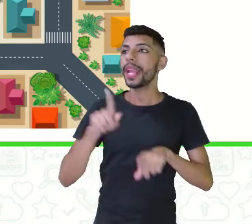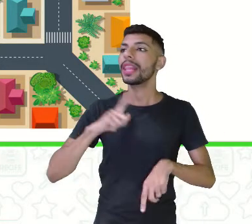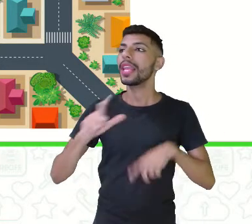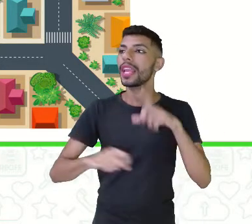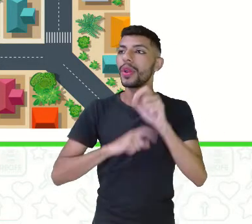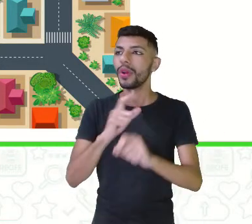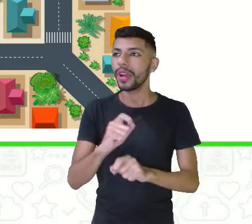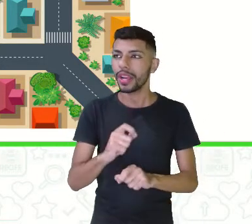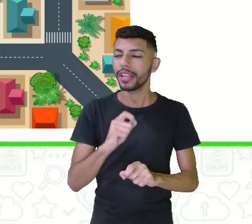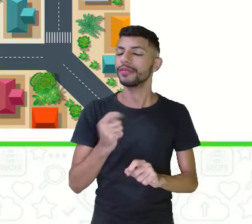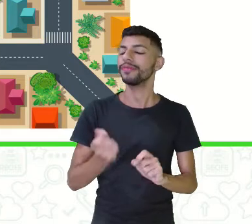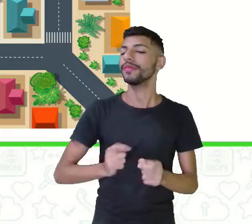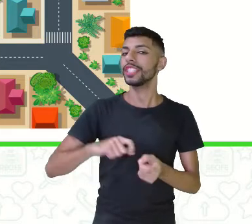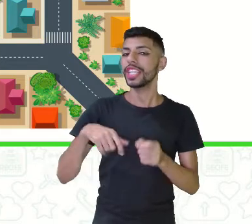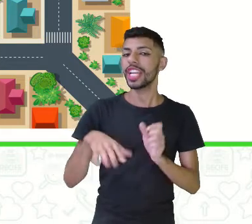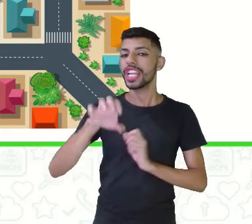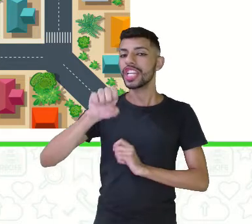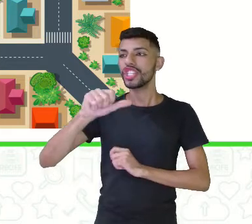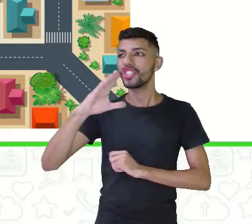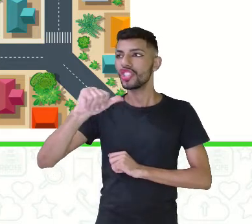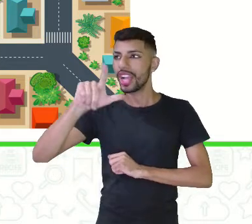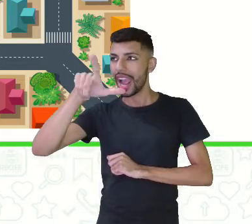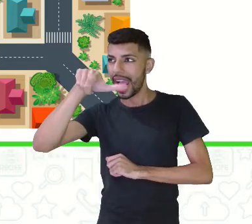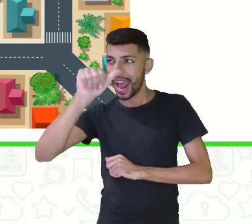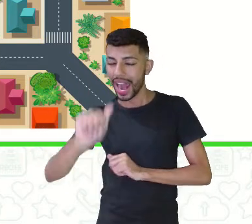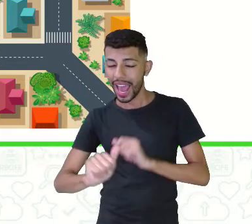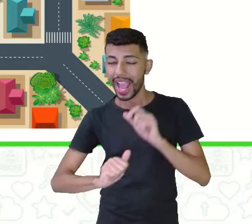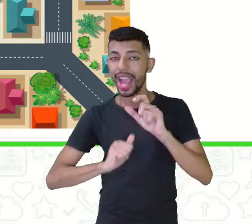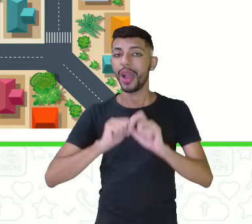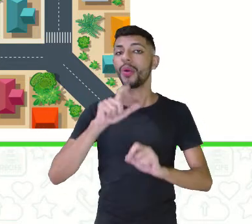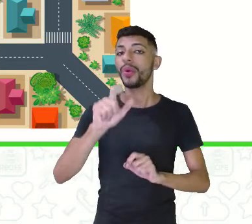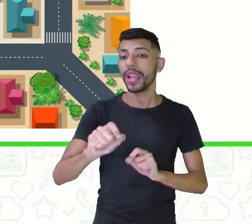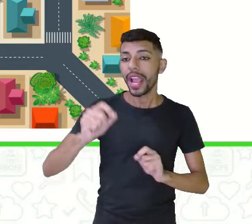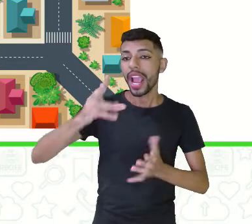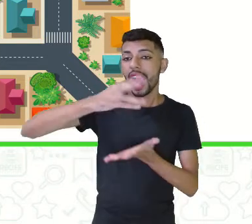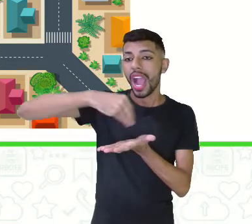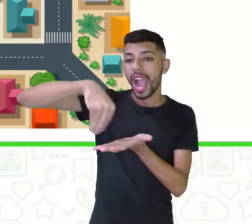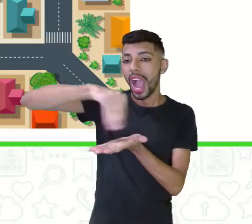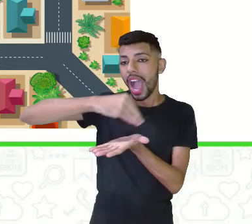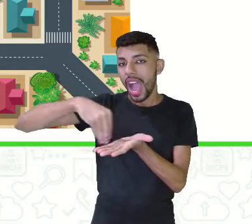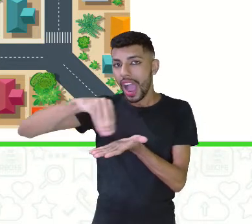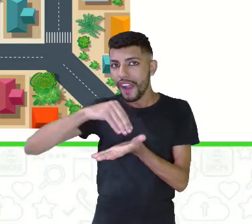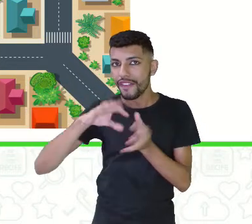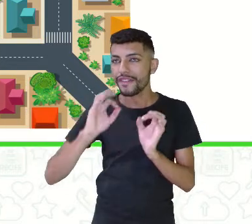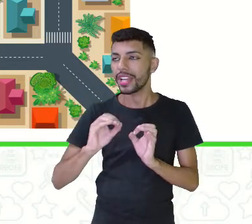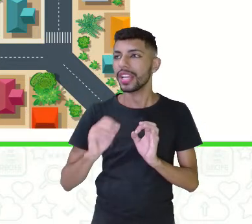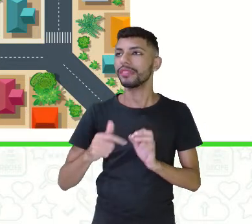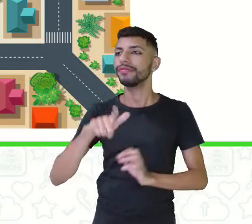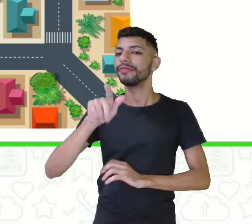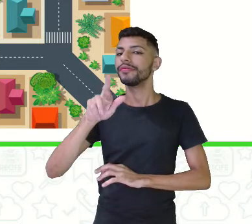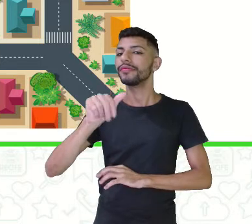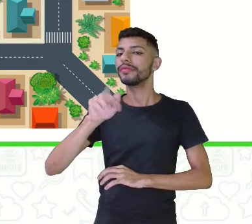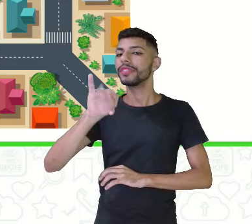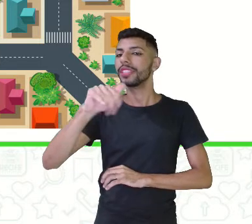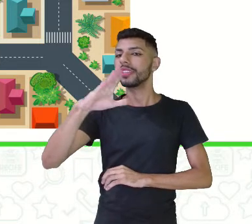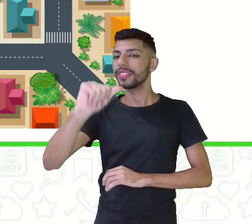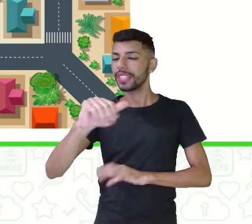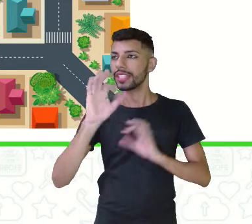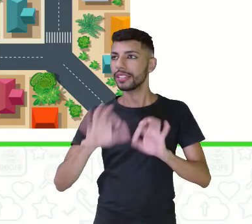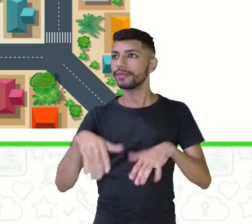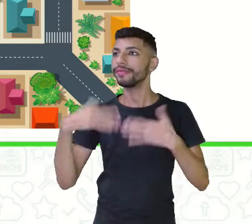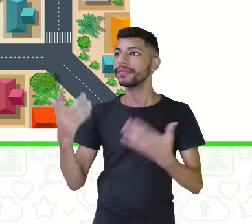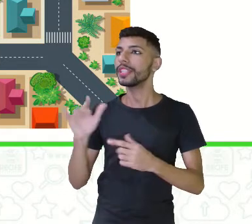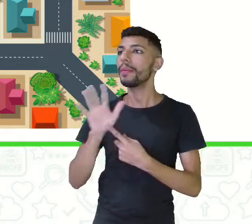a proporção entre a distância mostrada no mapa e aquela do mundo real. Nessa, nós vamos